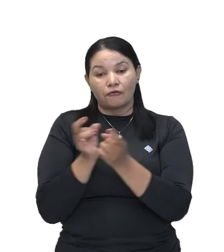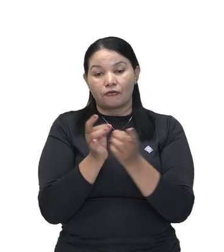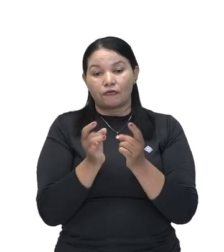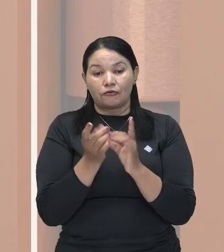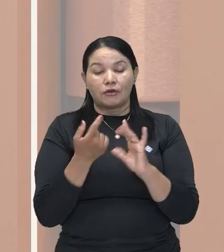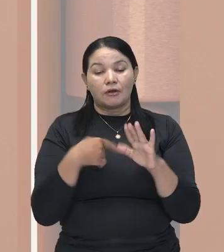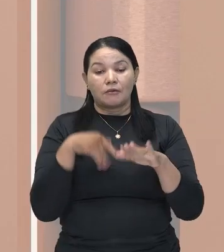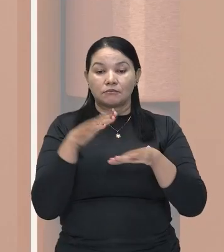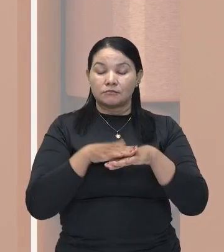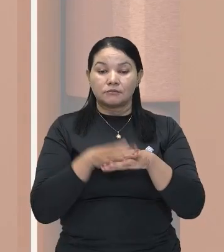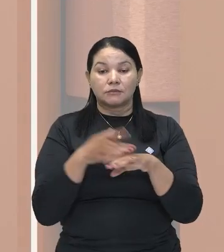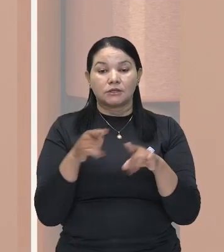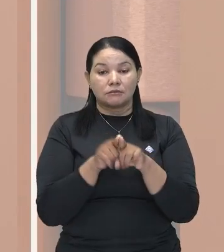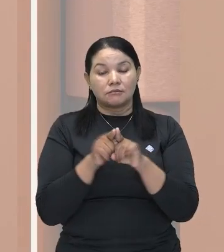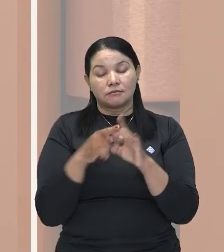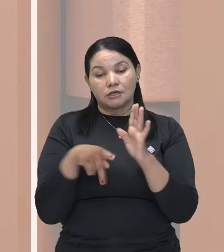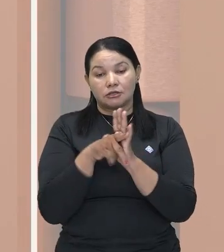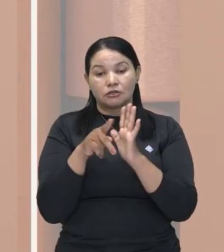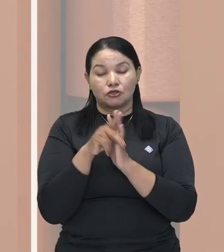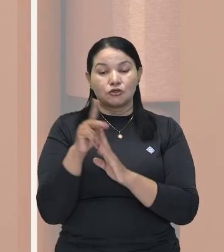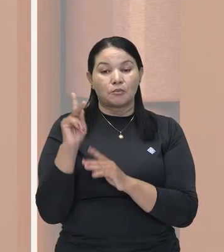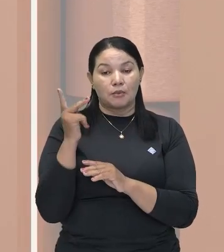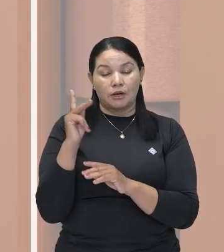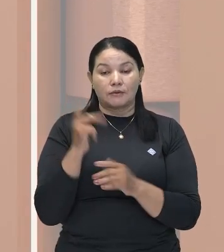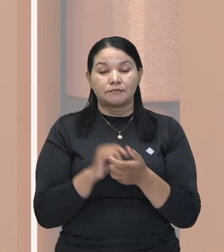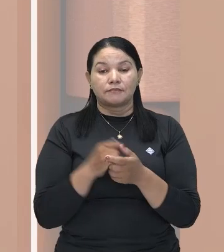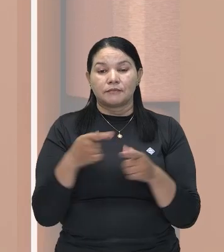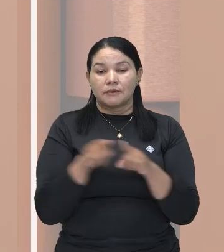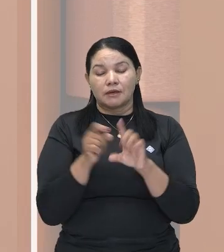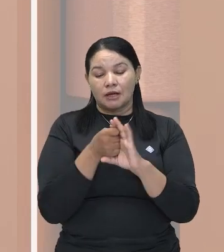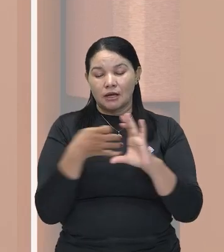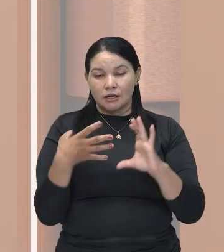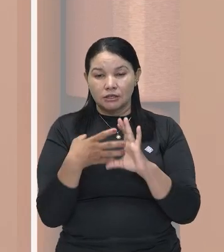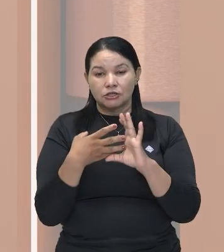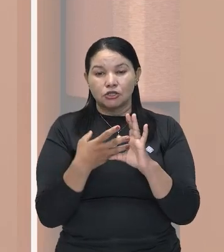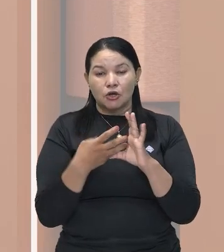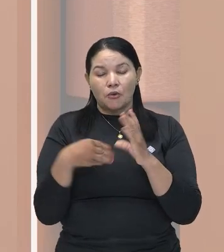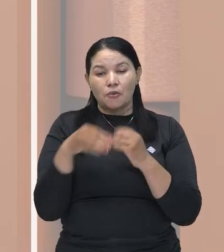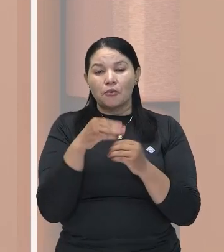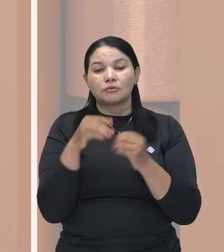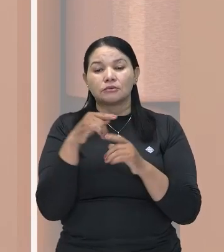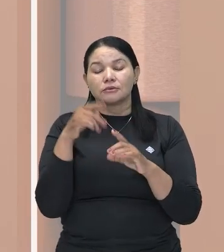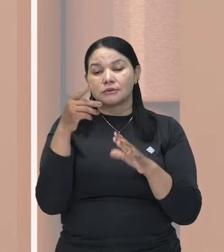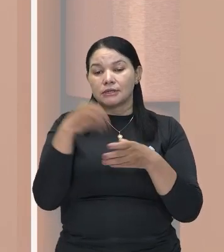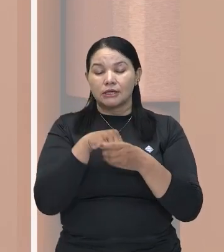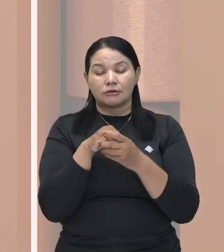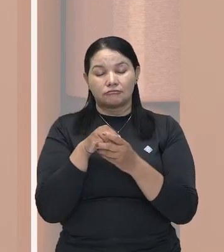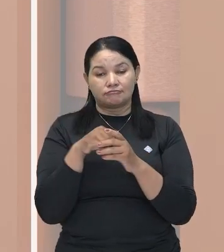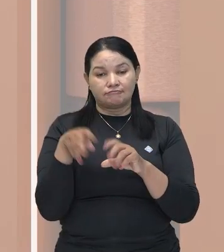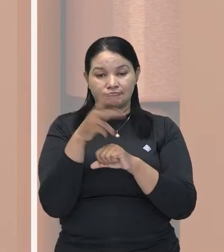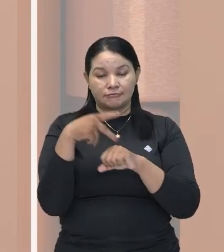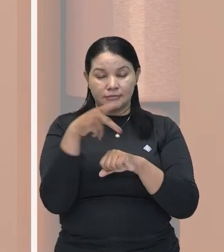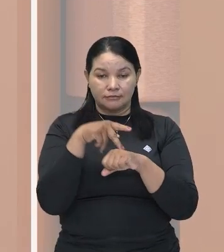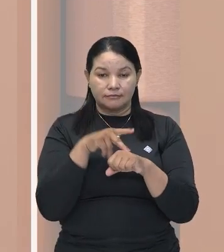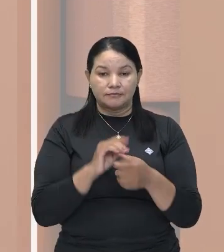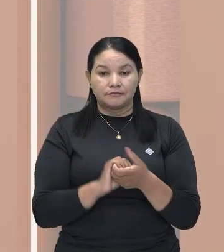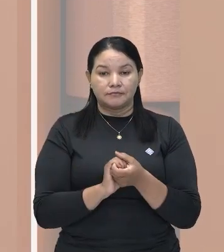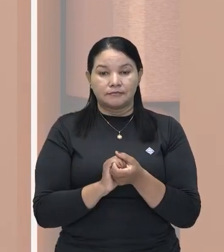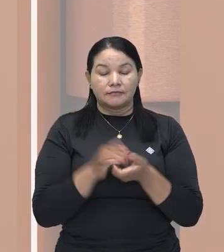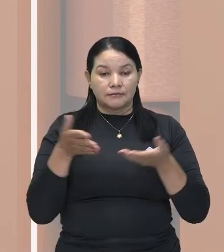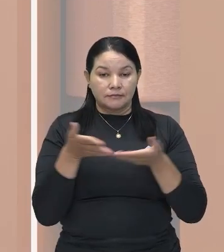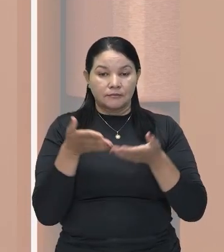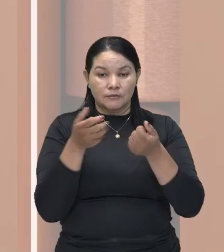no Paraguai. Então, aí todas essas características vão envolver esse país. Agora, se tratando